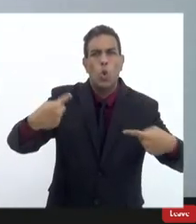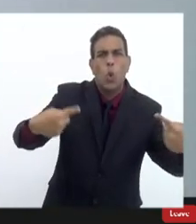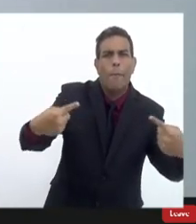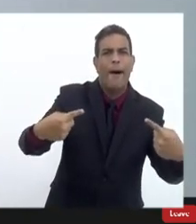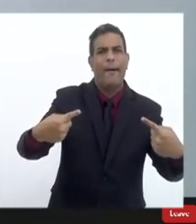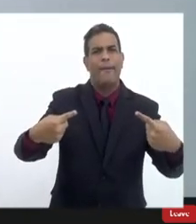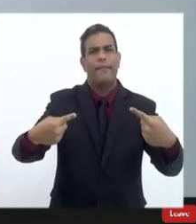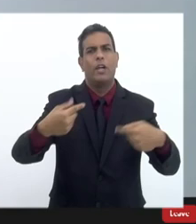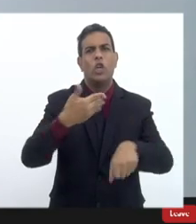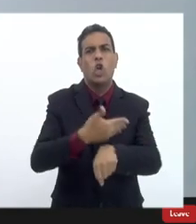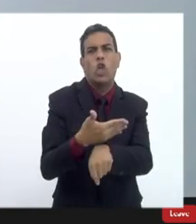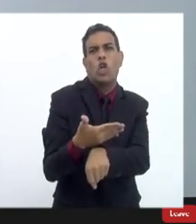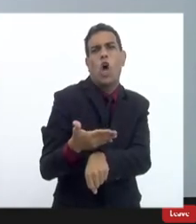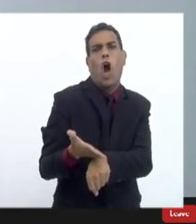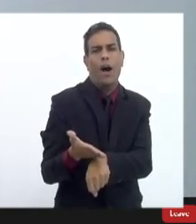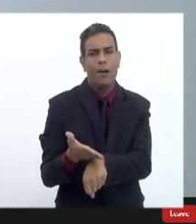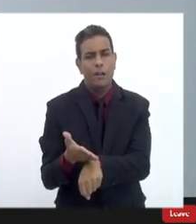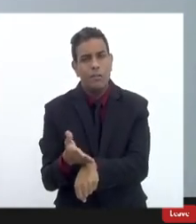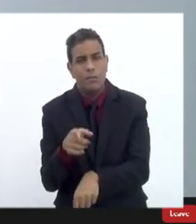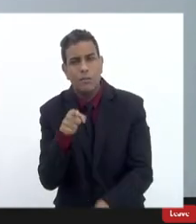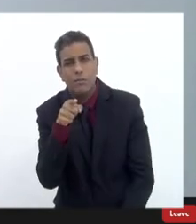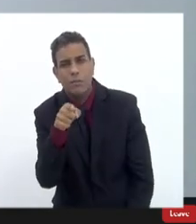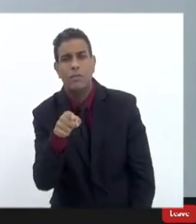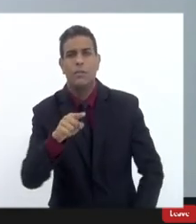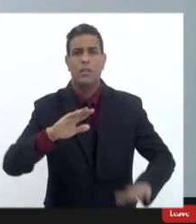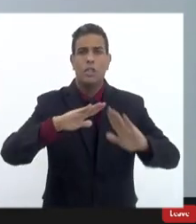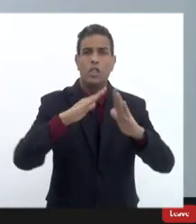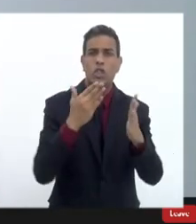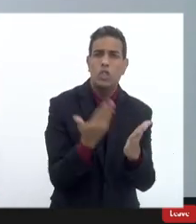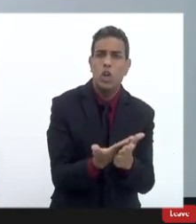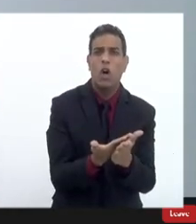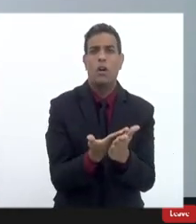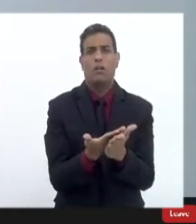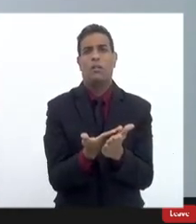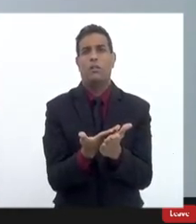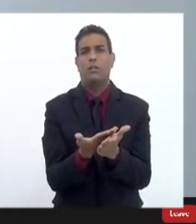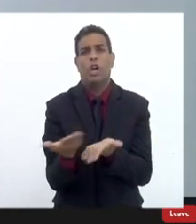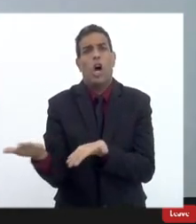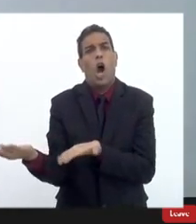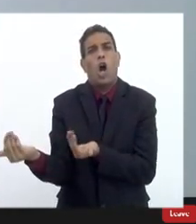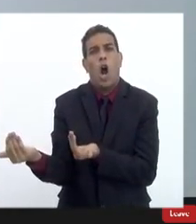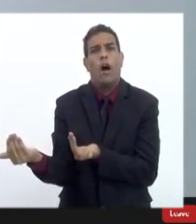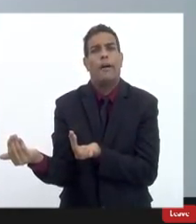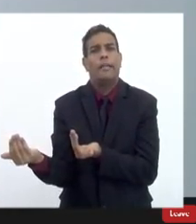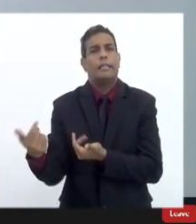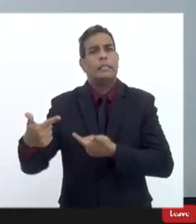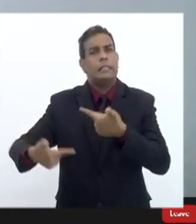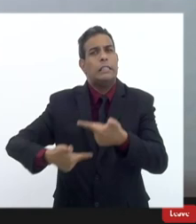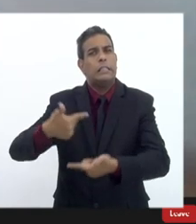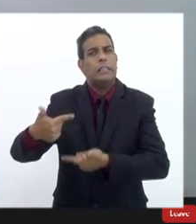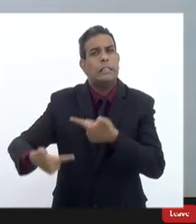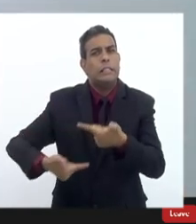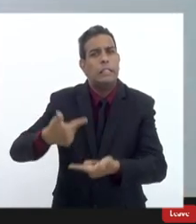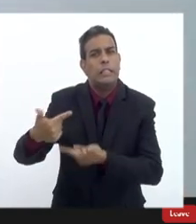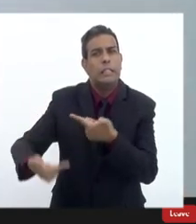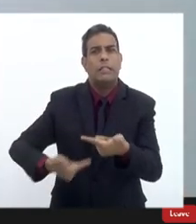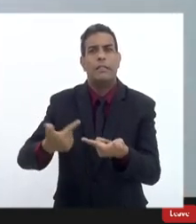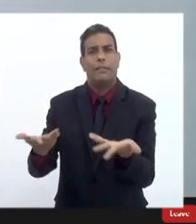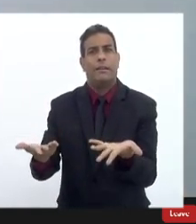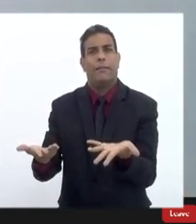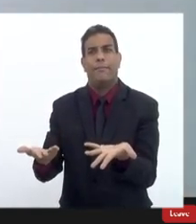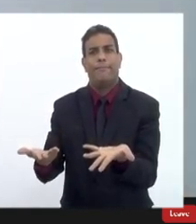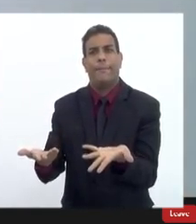mesmo no dia a dia, assim, que passagens em escolas e tal, são jovens que tendo que trabalhar, jovens se rendendo ao